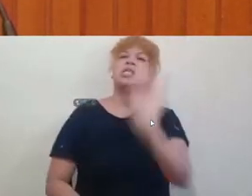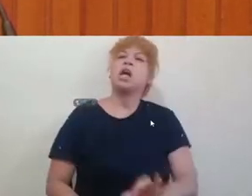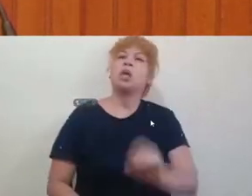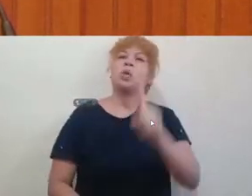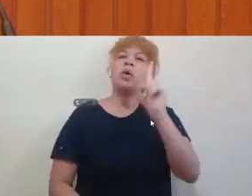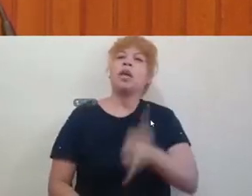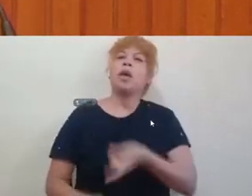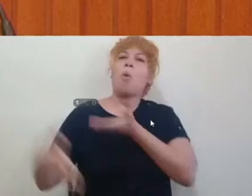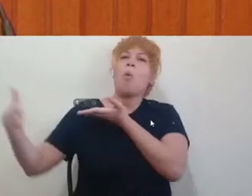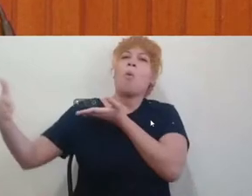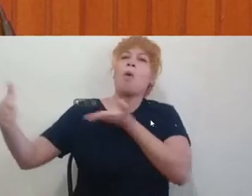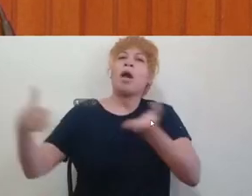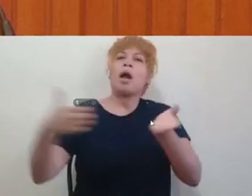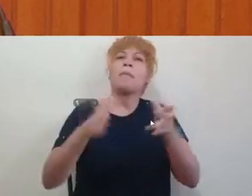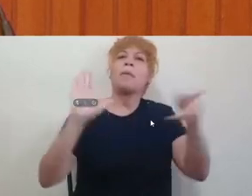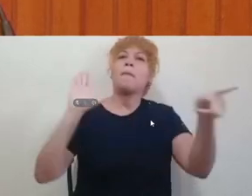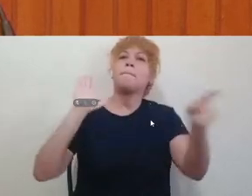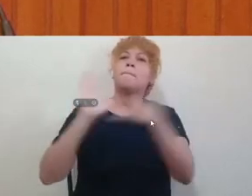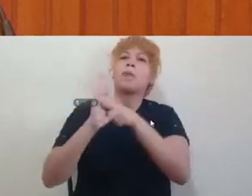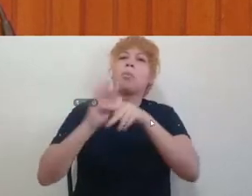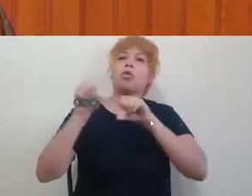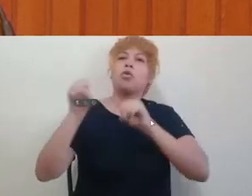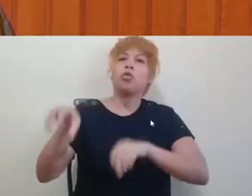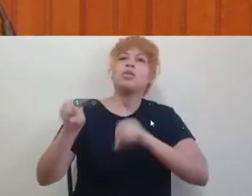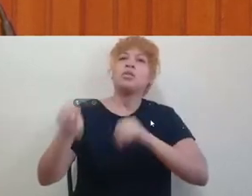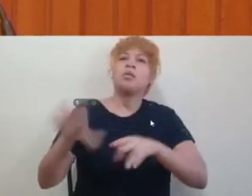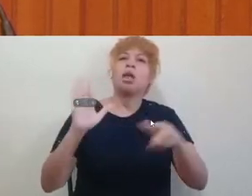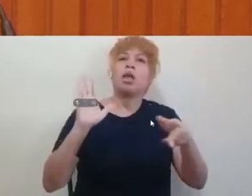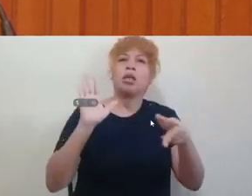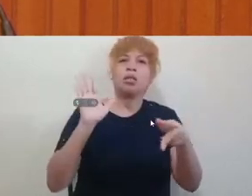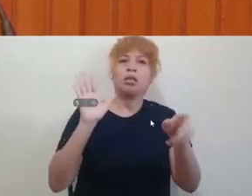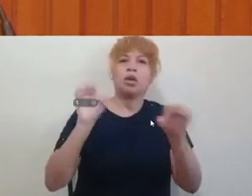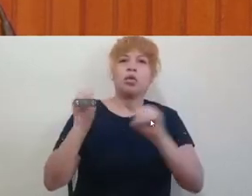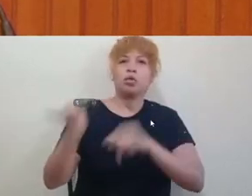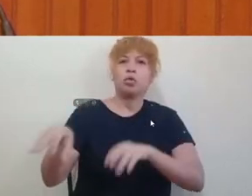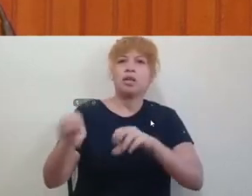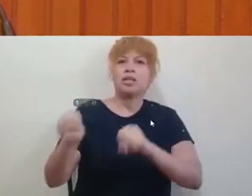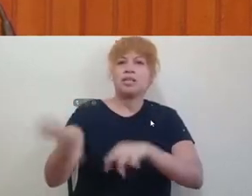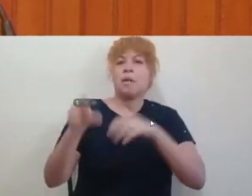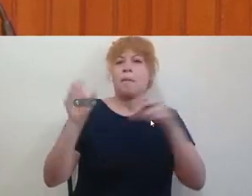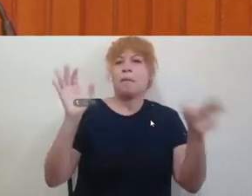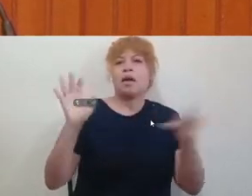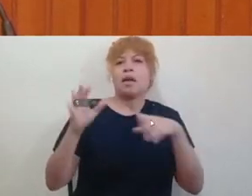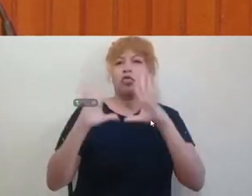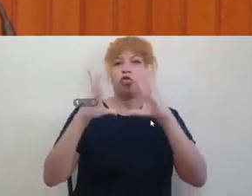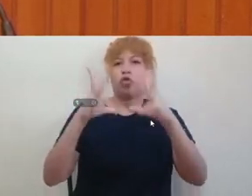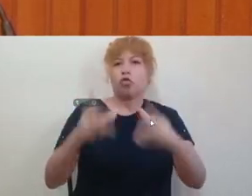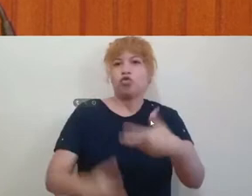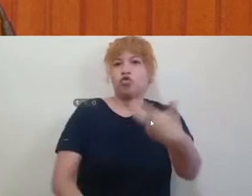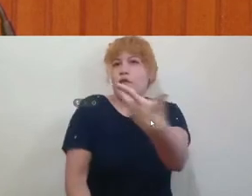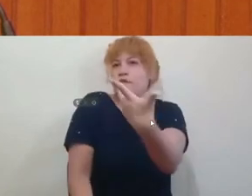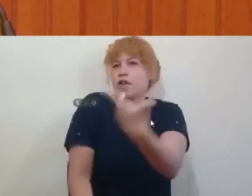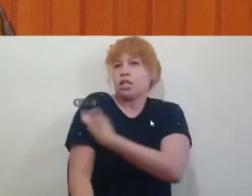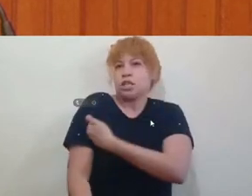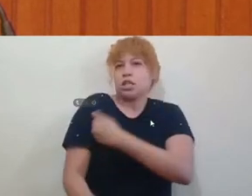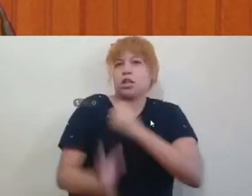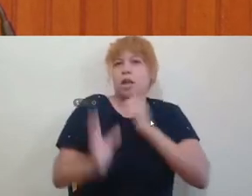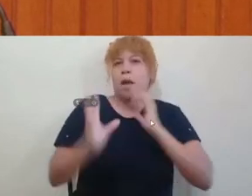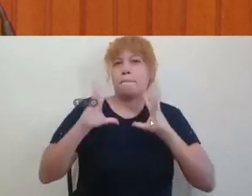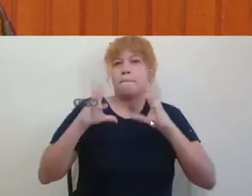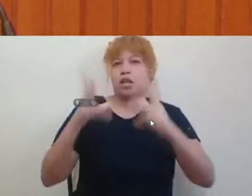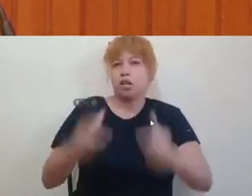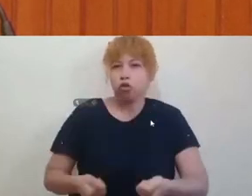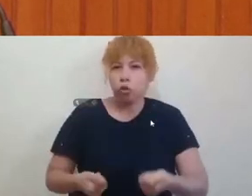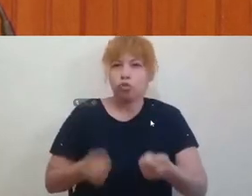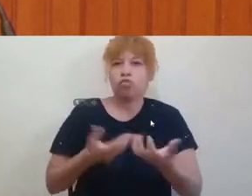Agradecemos a saudação da professora Ellen Karine Diniz Viegas, diretora da Unidade Acadêmica de Serra